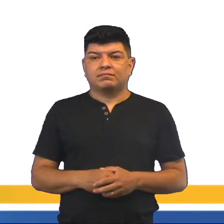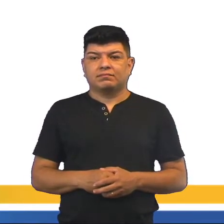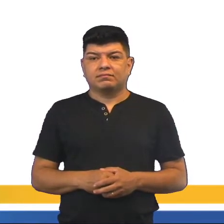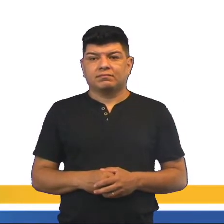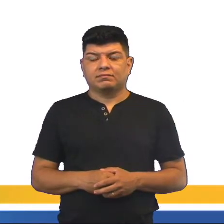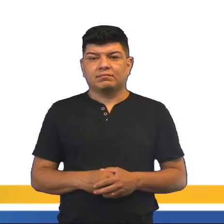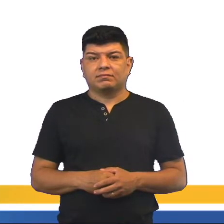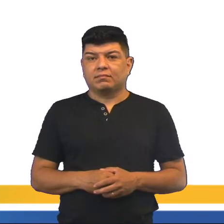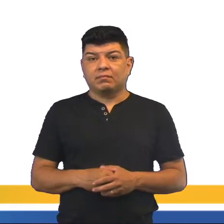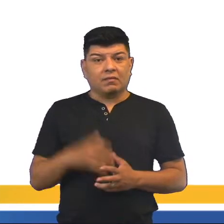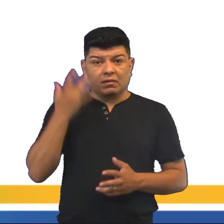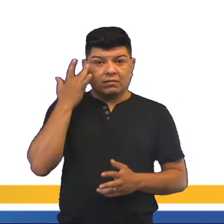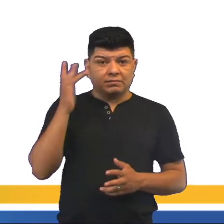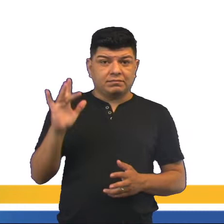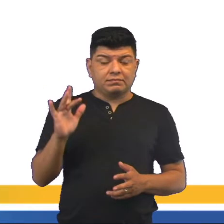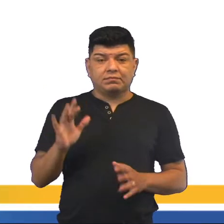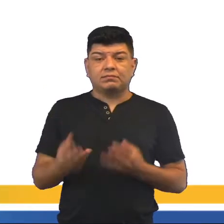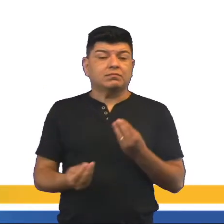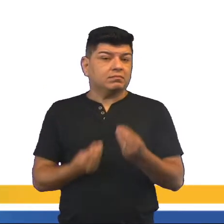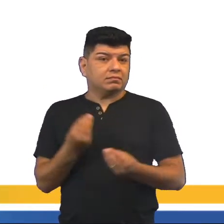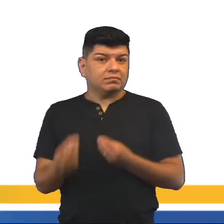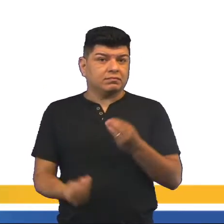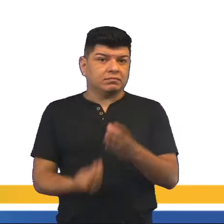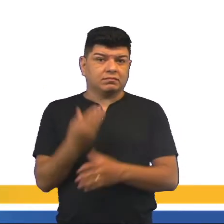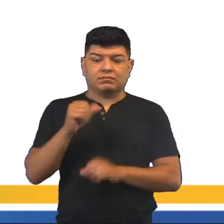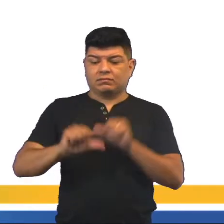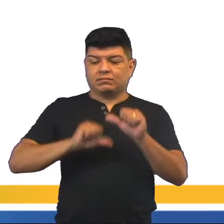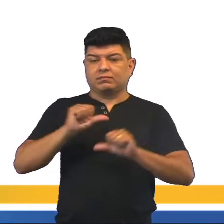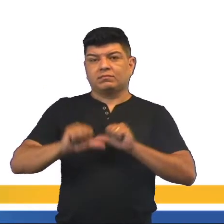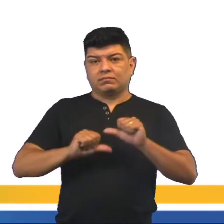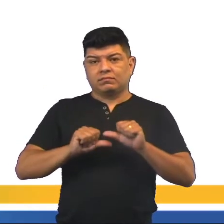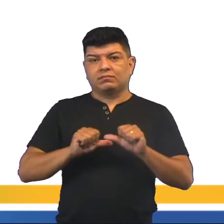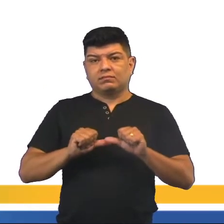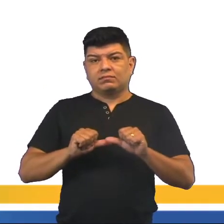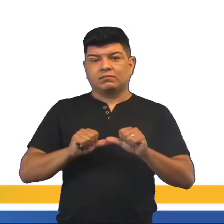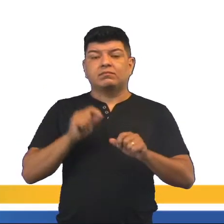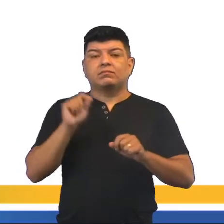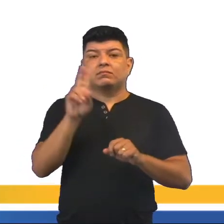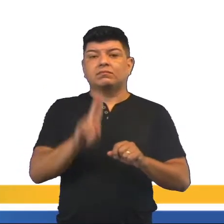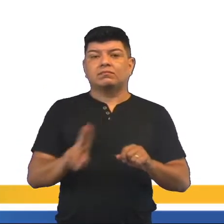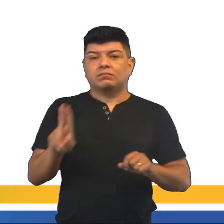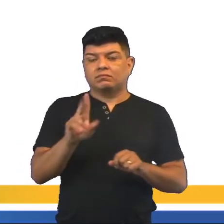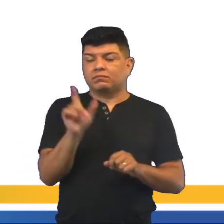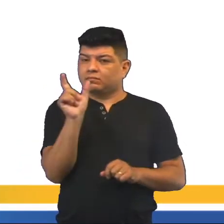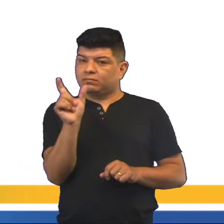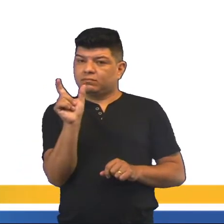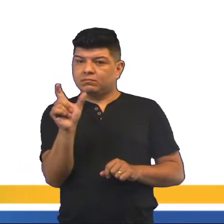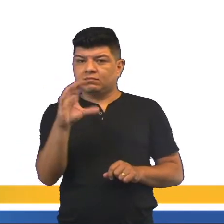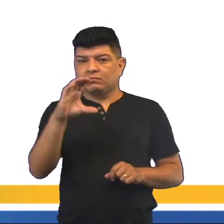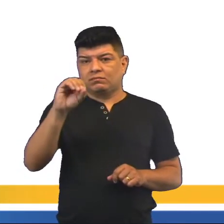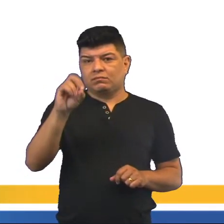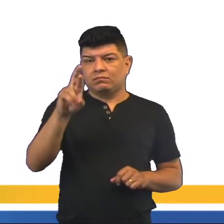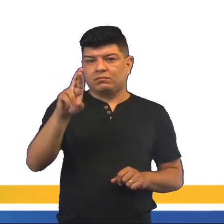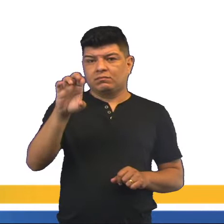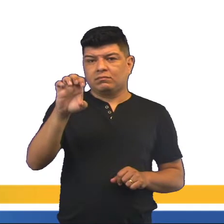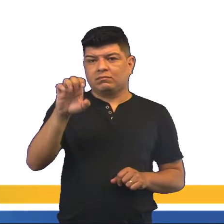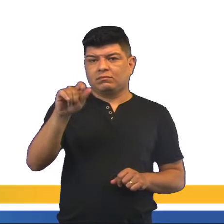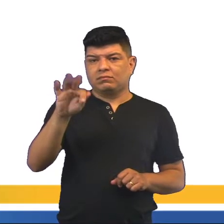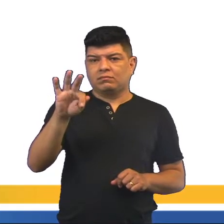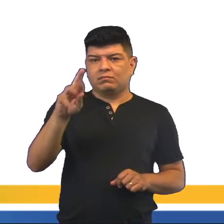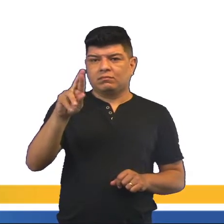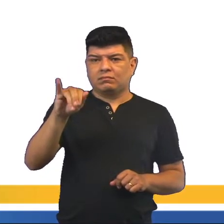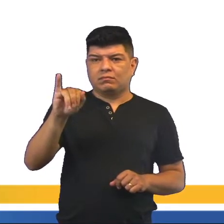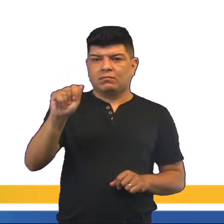não se sabe ao certo como aconteceu a mudança no emprego do termo coreografia como sistema de notação para